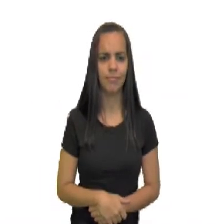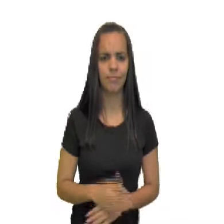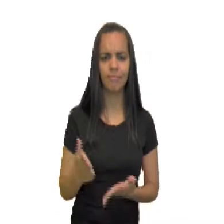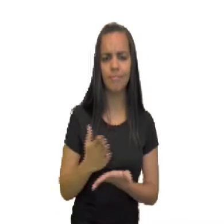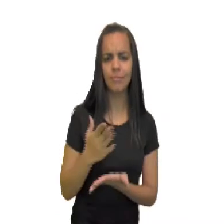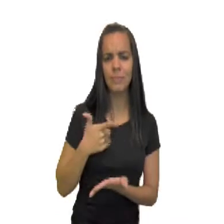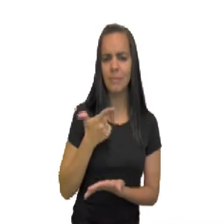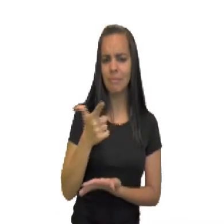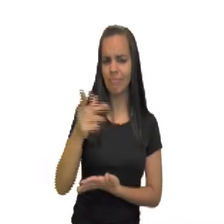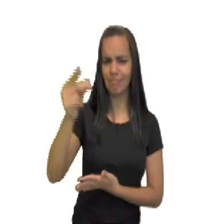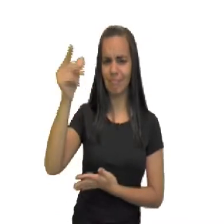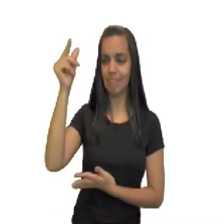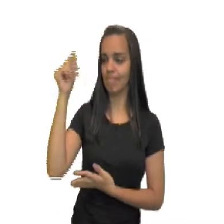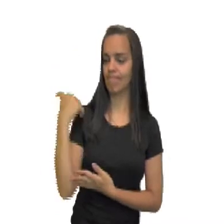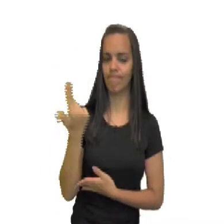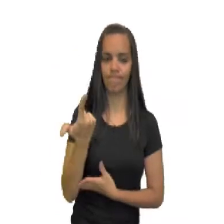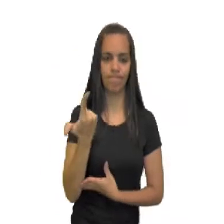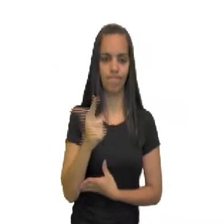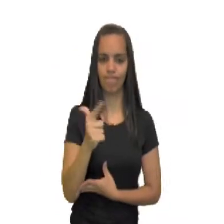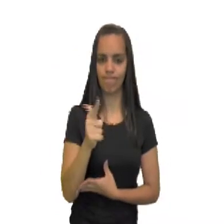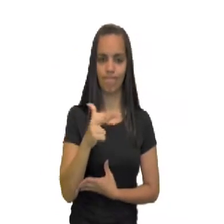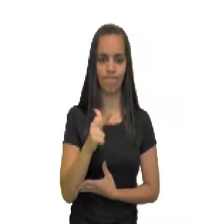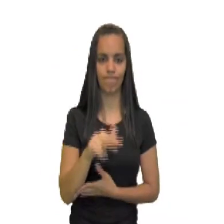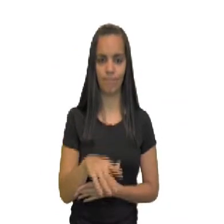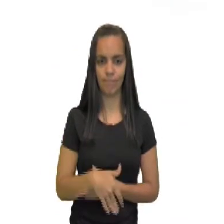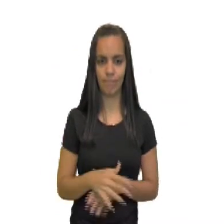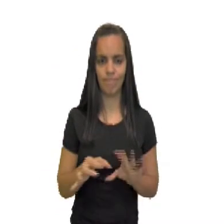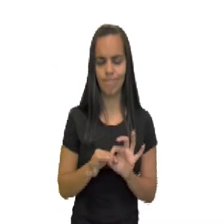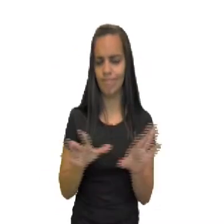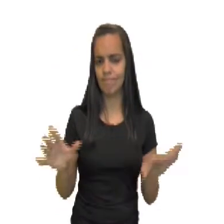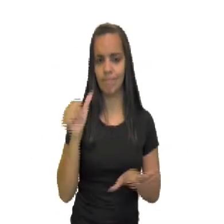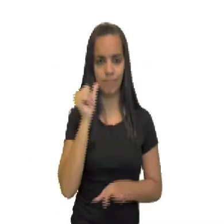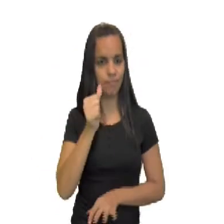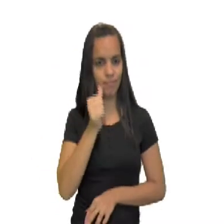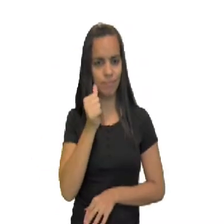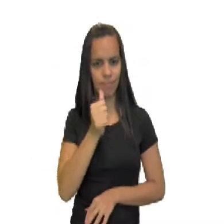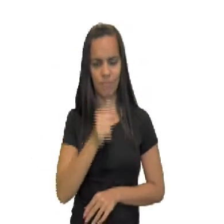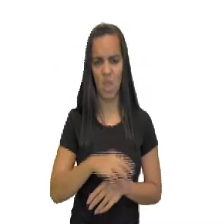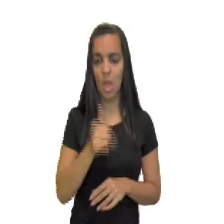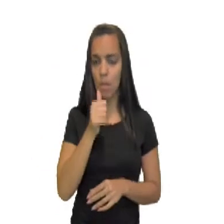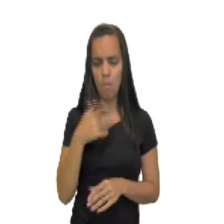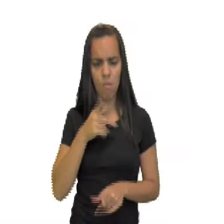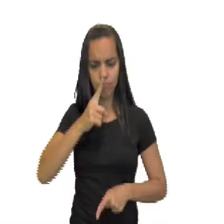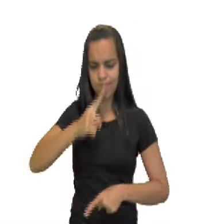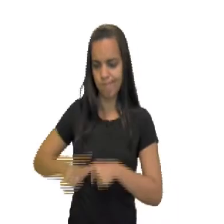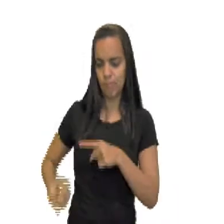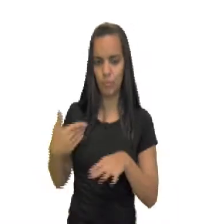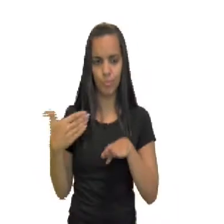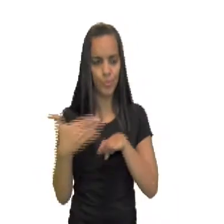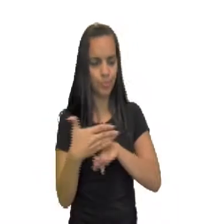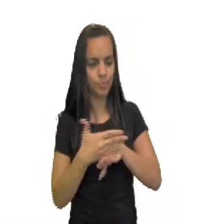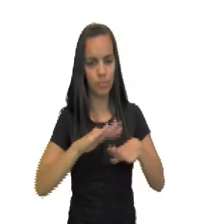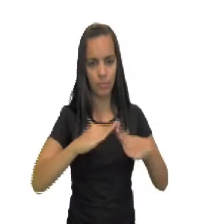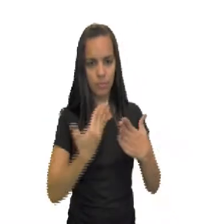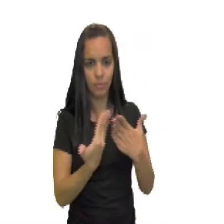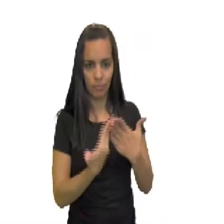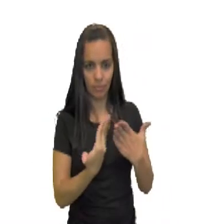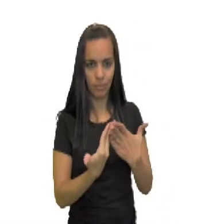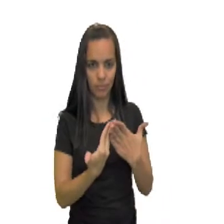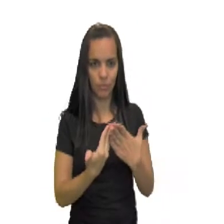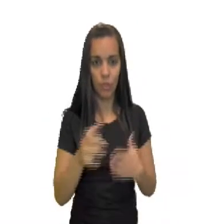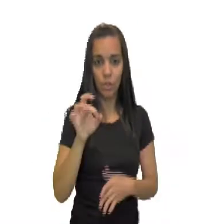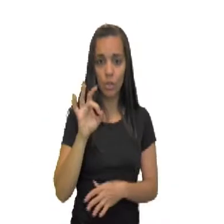Algo que não existia e que não era um acesso para elas. Foi